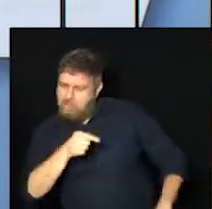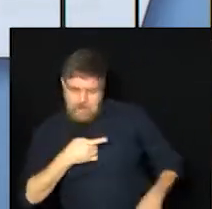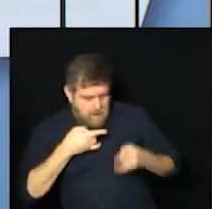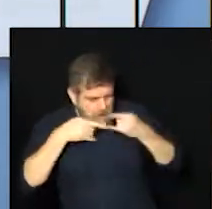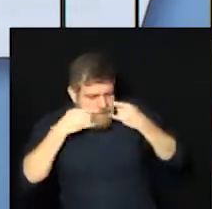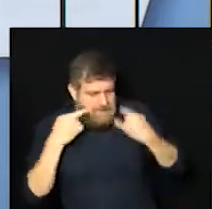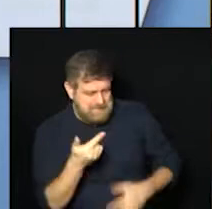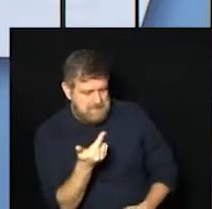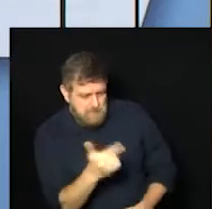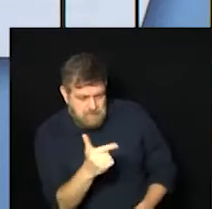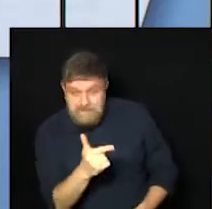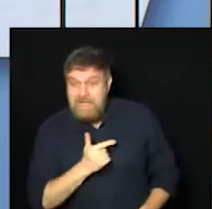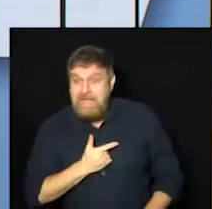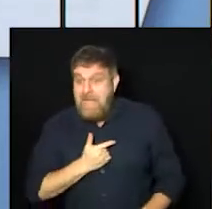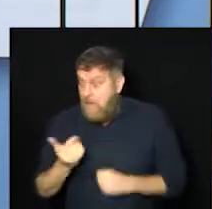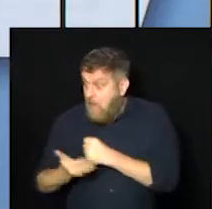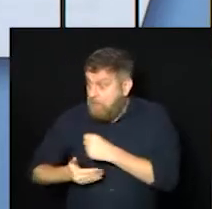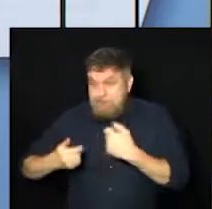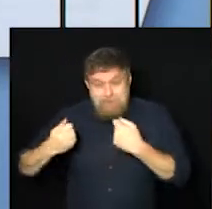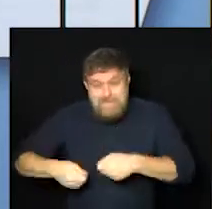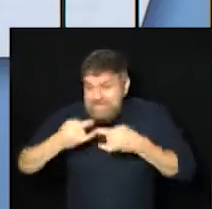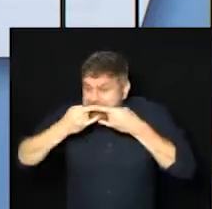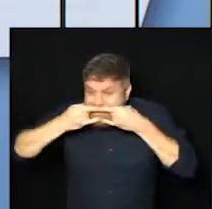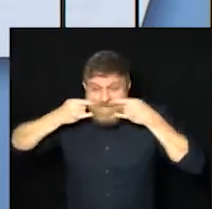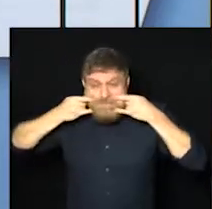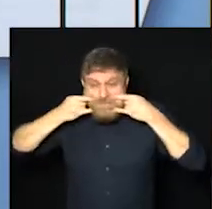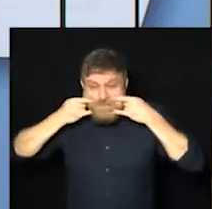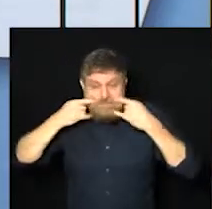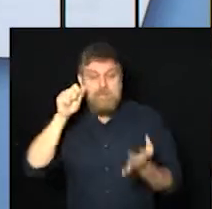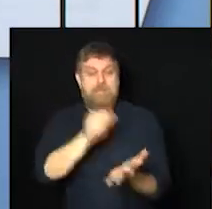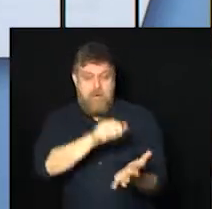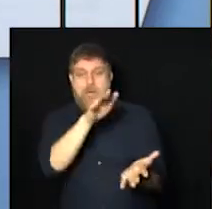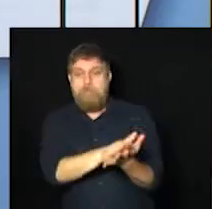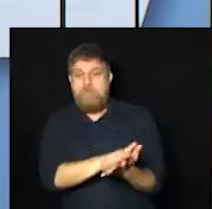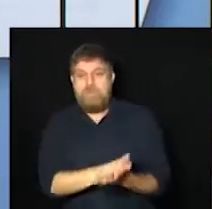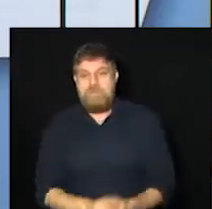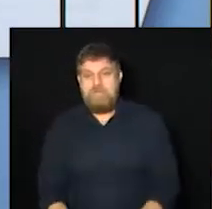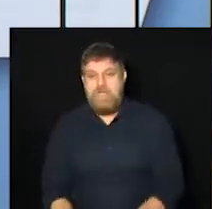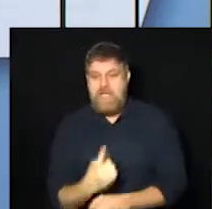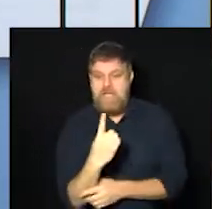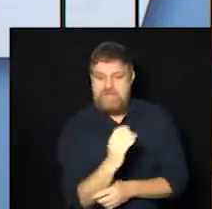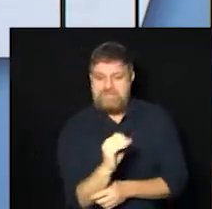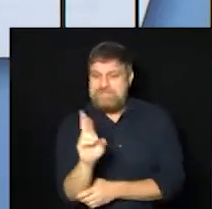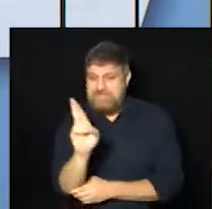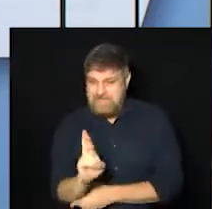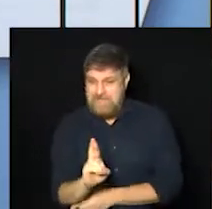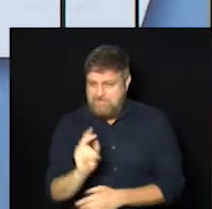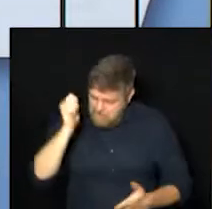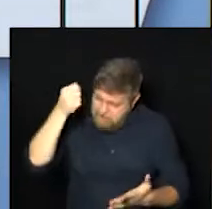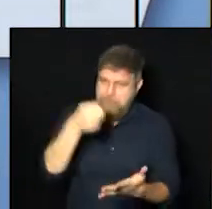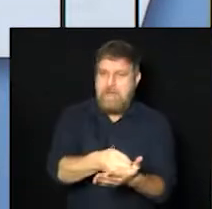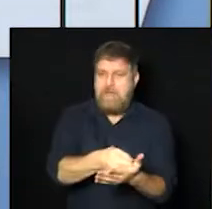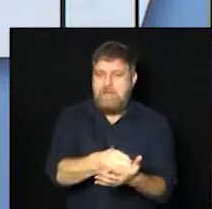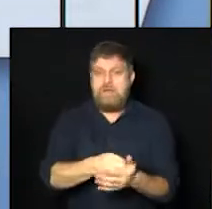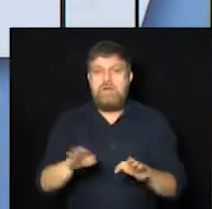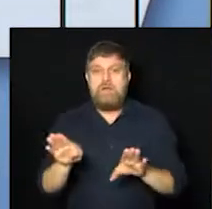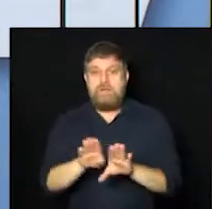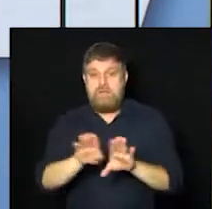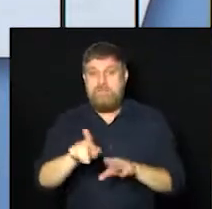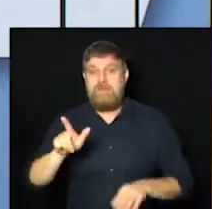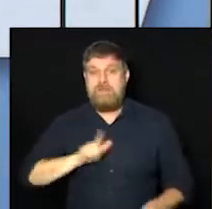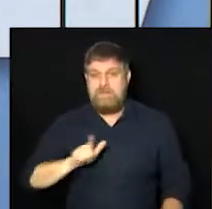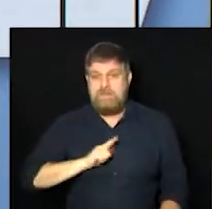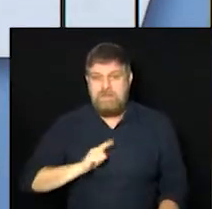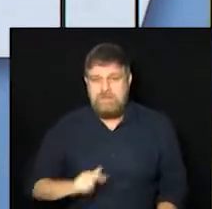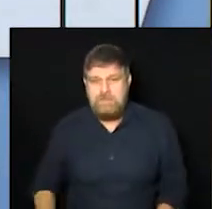um acessório essencial para a nossa vida, pode ser multado em R$ 100 ou até em uma multa de